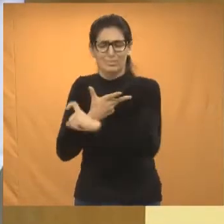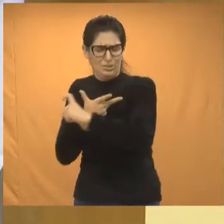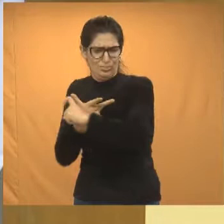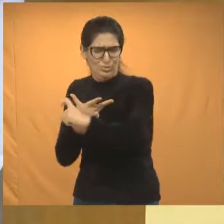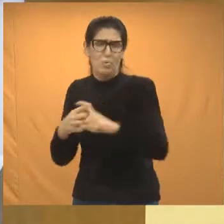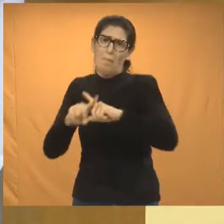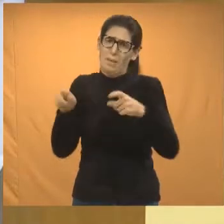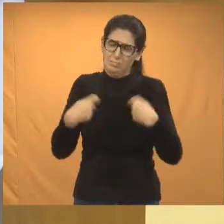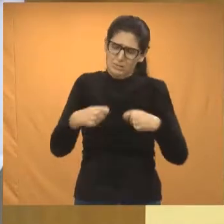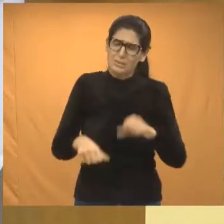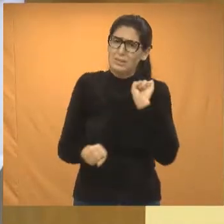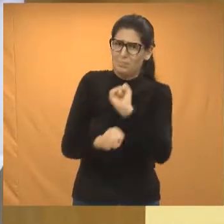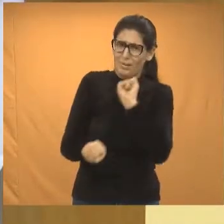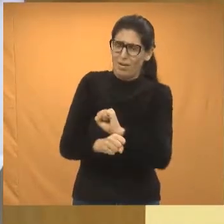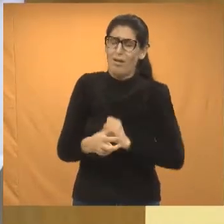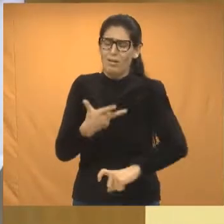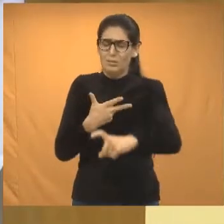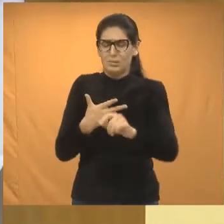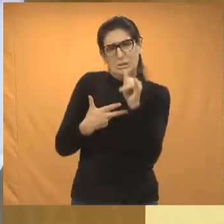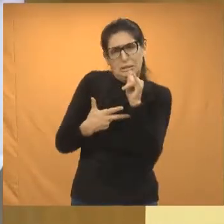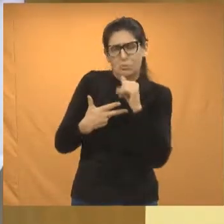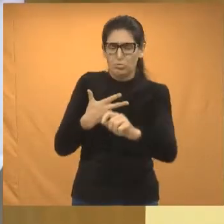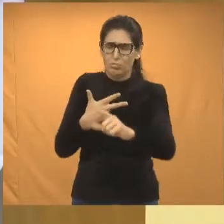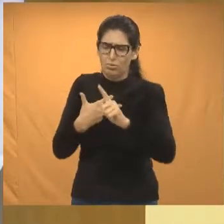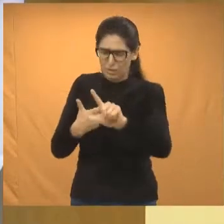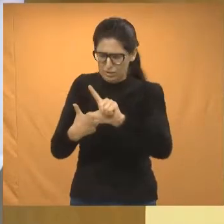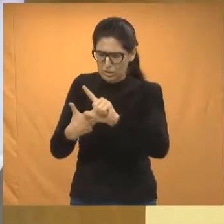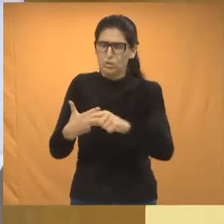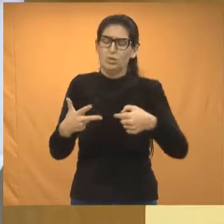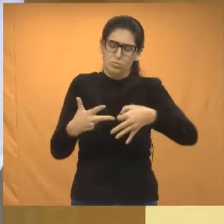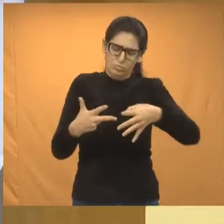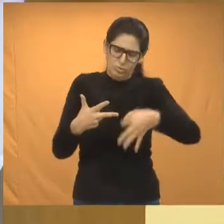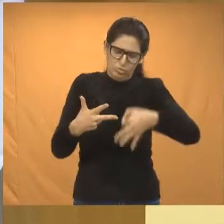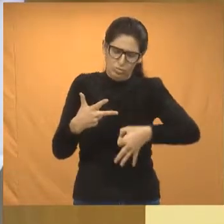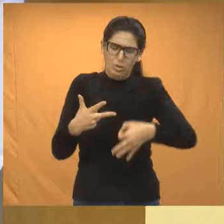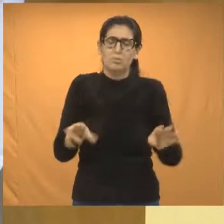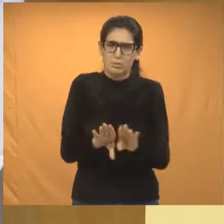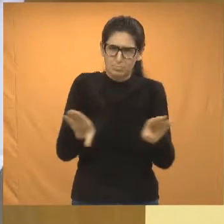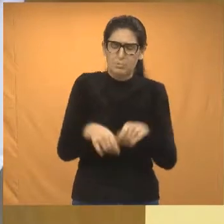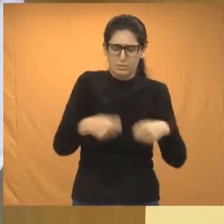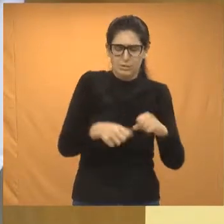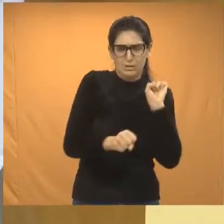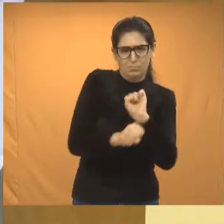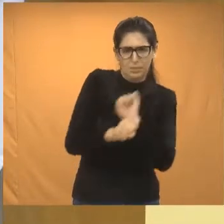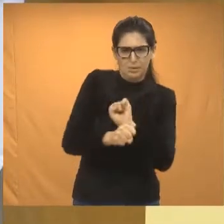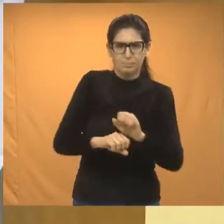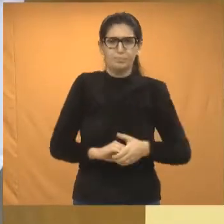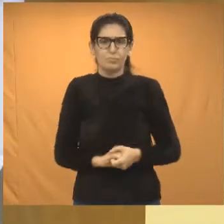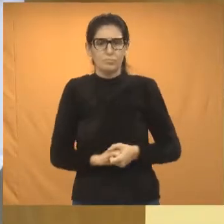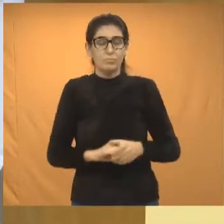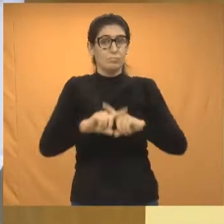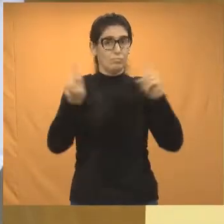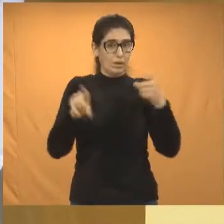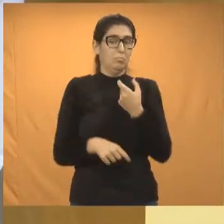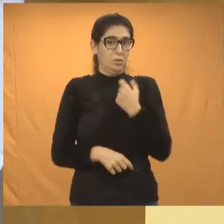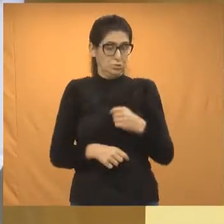possamos aumentar a nossa visão do que é ambiente. Né? Então, é muito sério. Eu fico vendo as